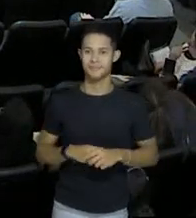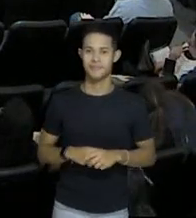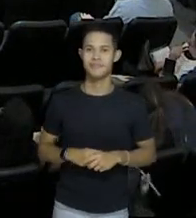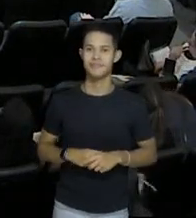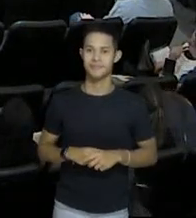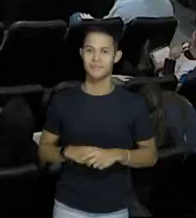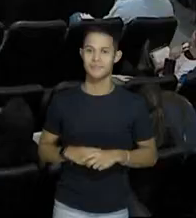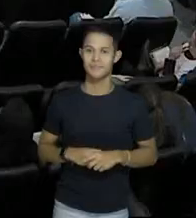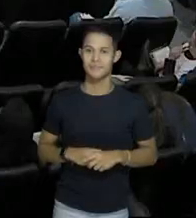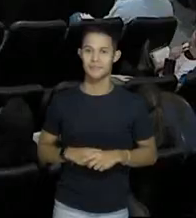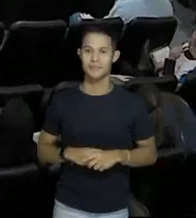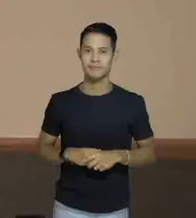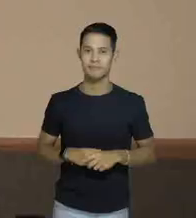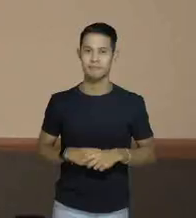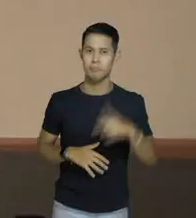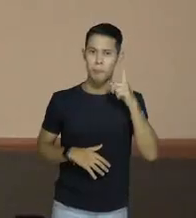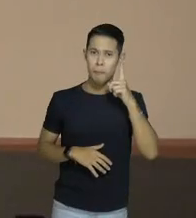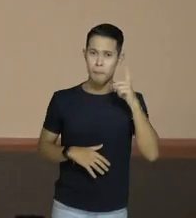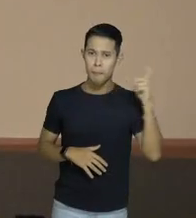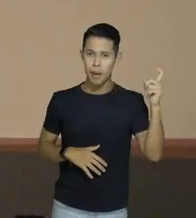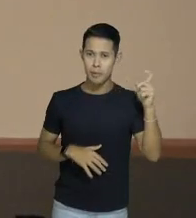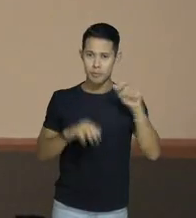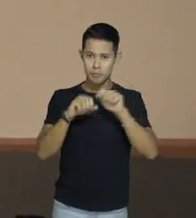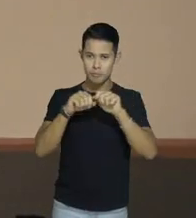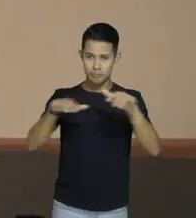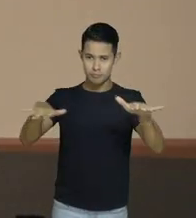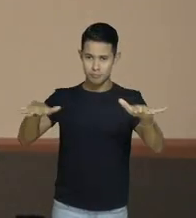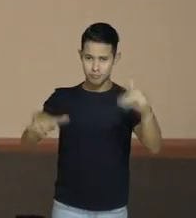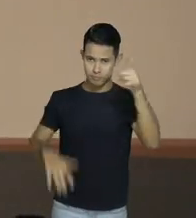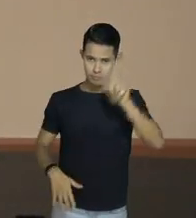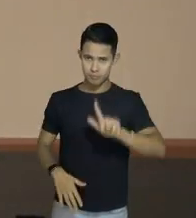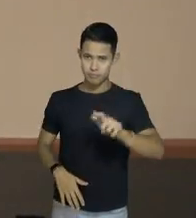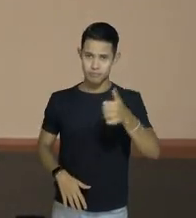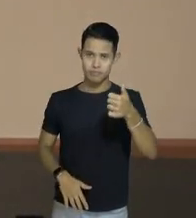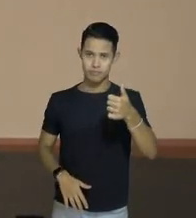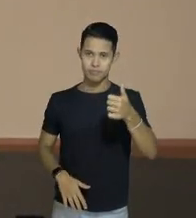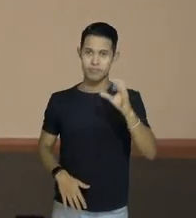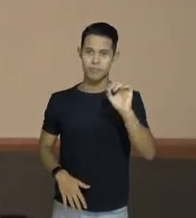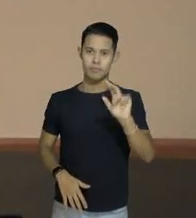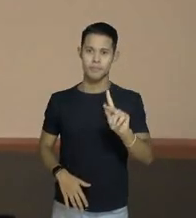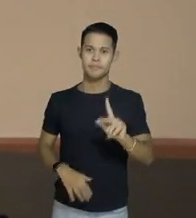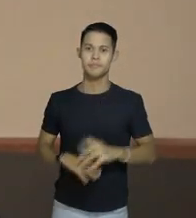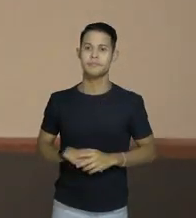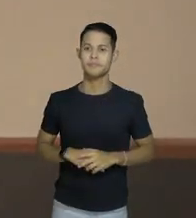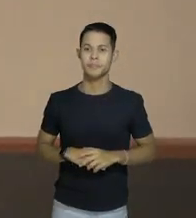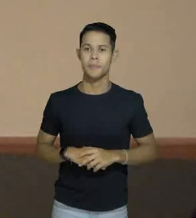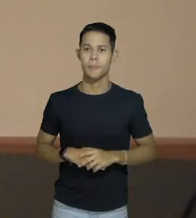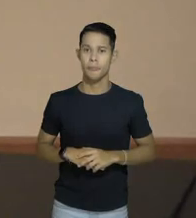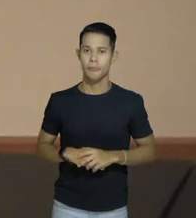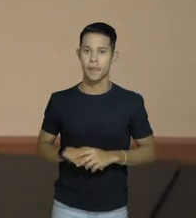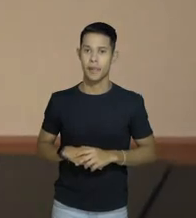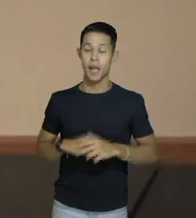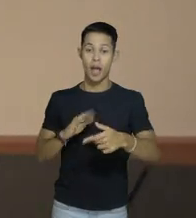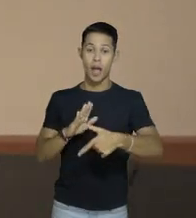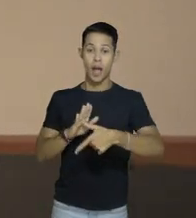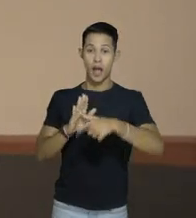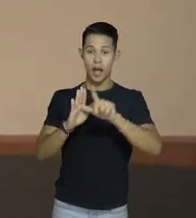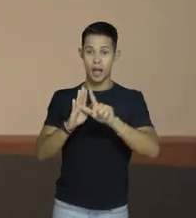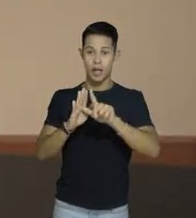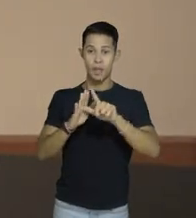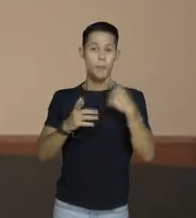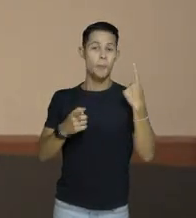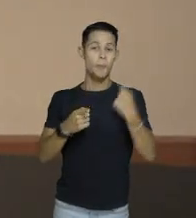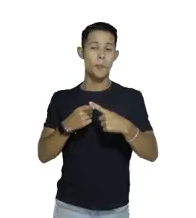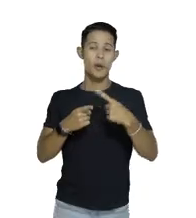A acústica tá legal? Então tá. Antes de a gente começar a falar do porquê avaliar